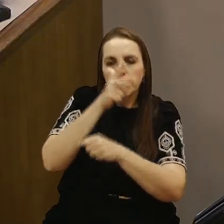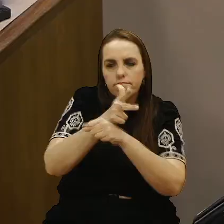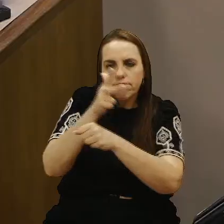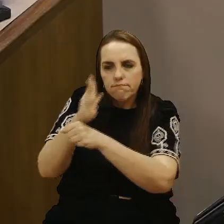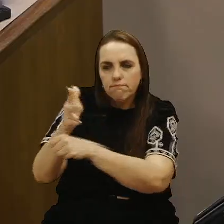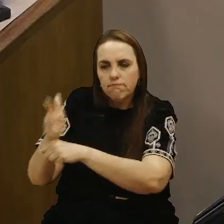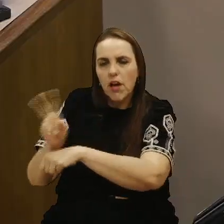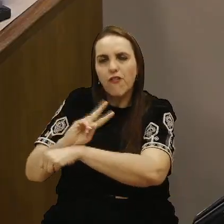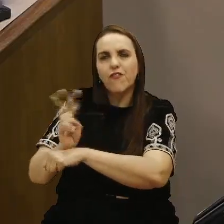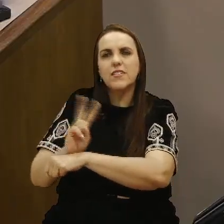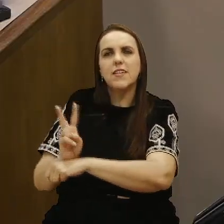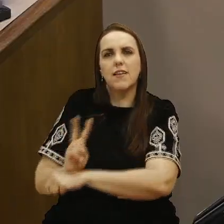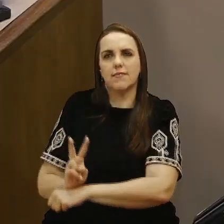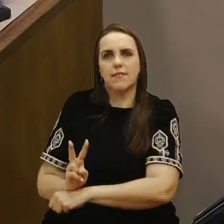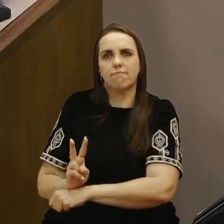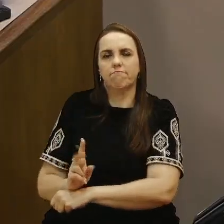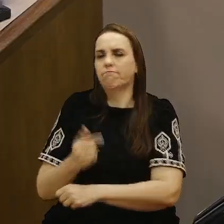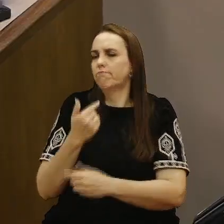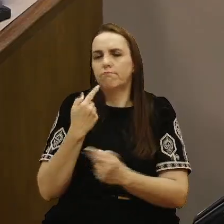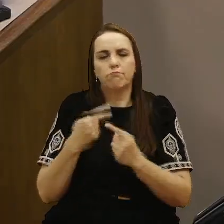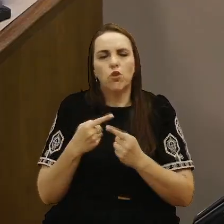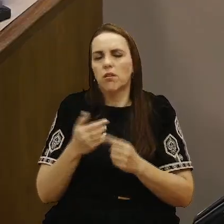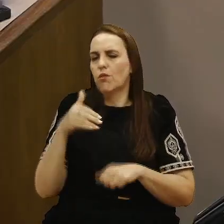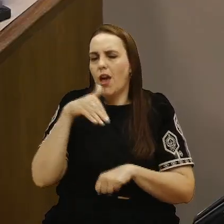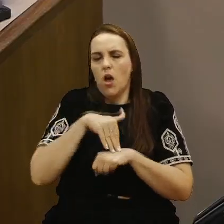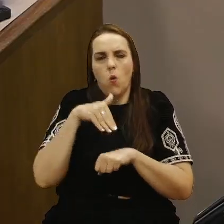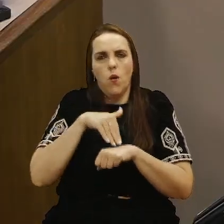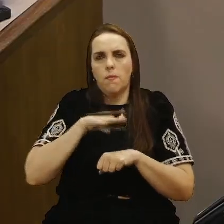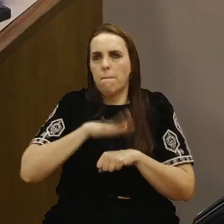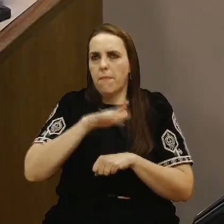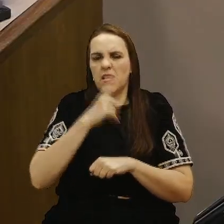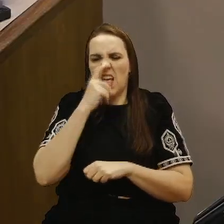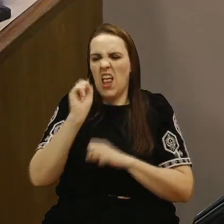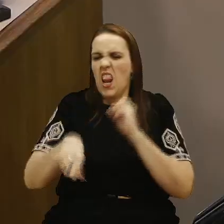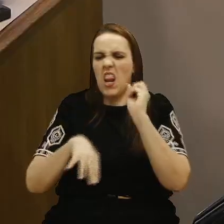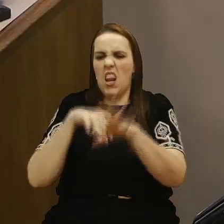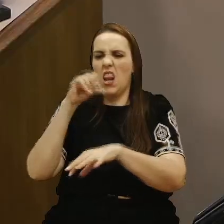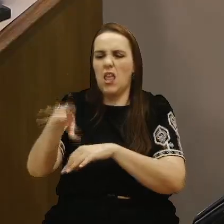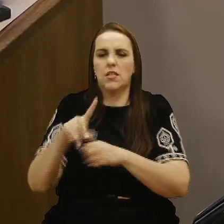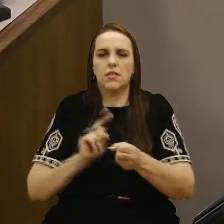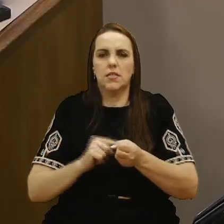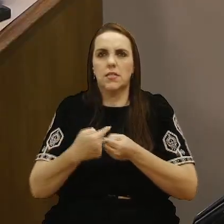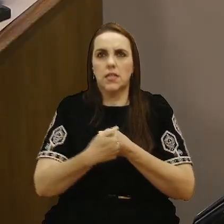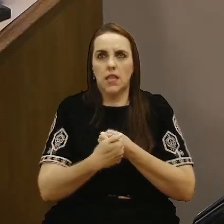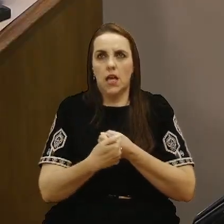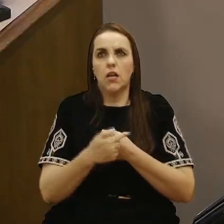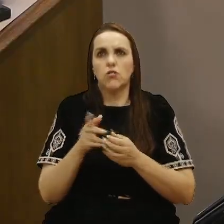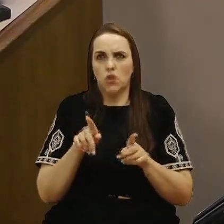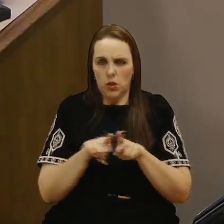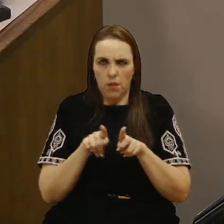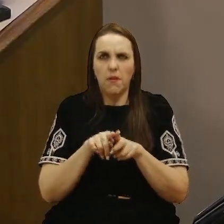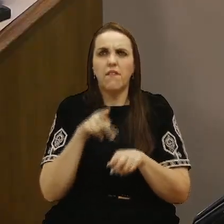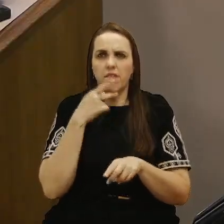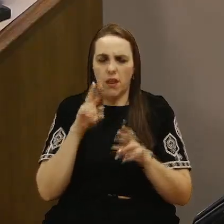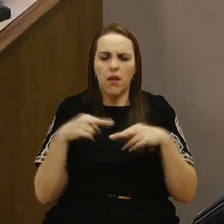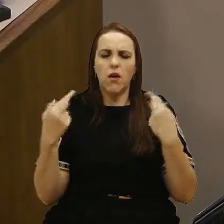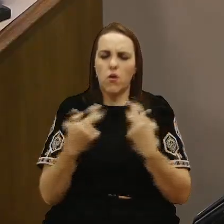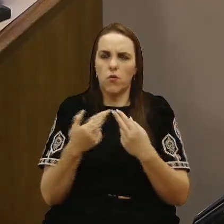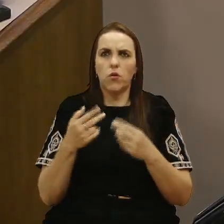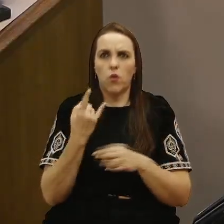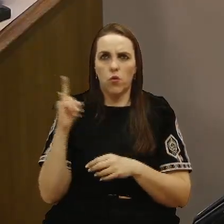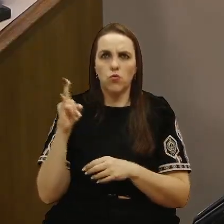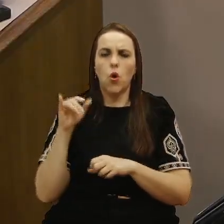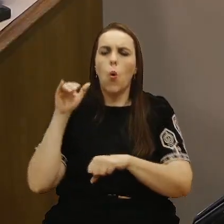fiscalização, porque não dá mais para aguentar, é lixo por toda a cidade, e como eu falei no meu último grande expediente também, a culpa é